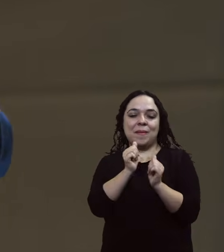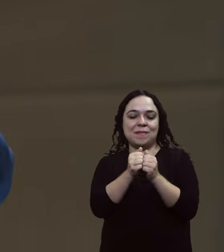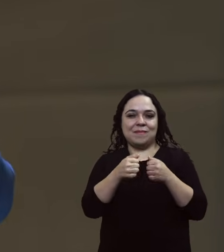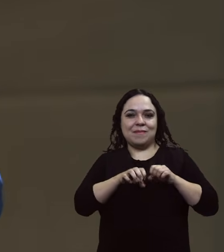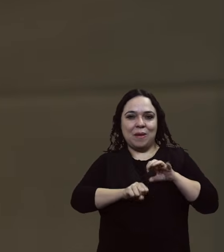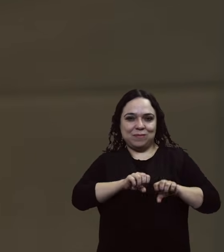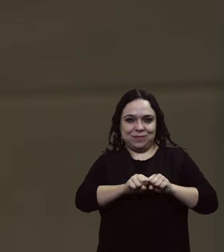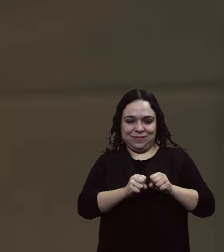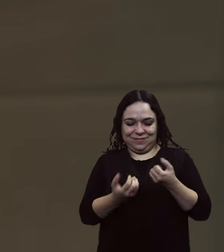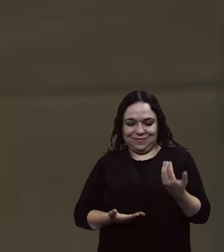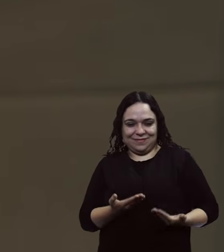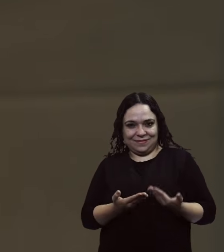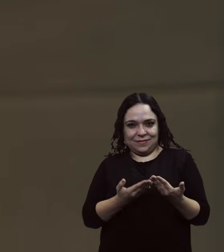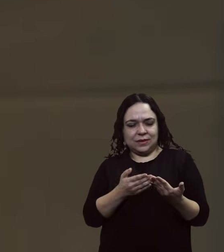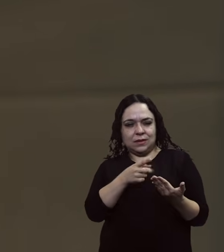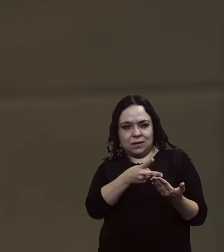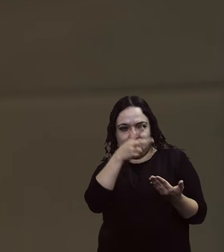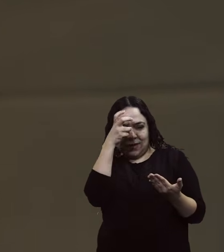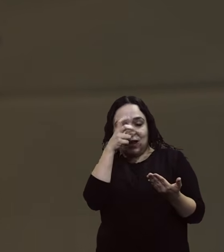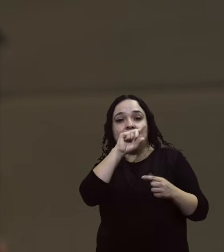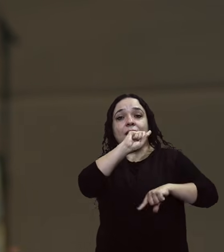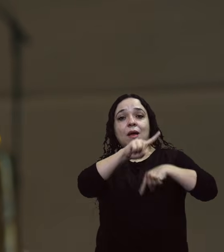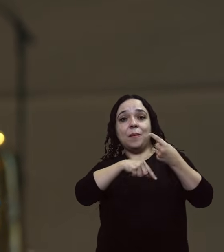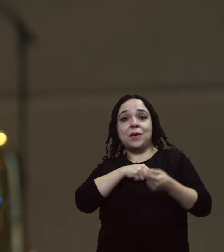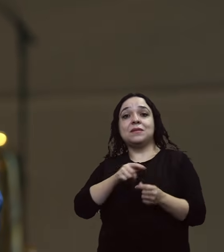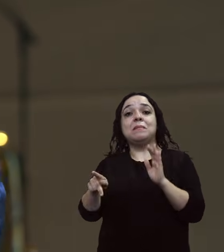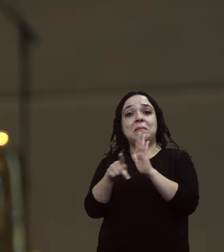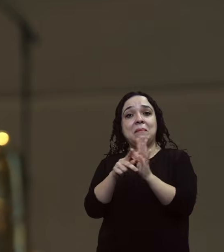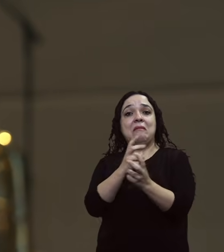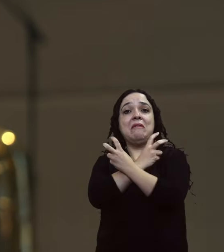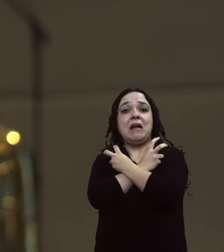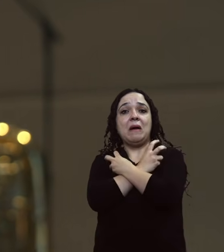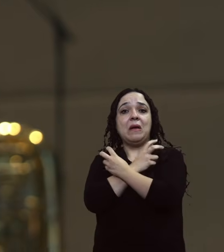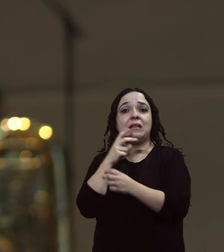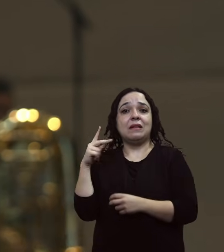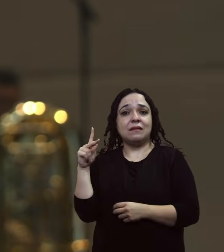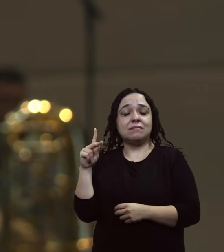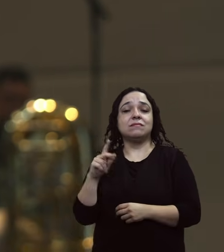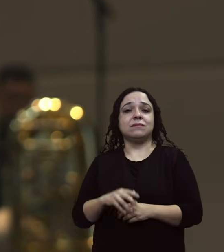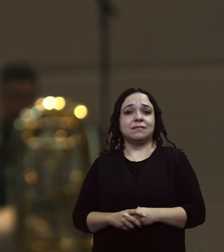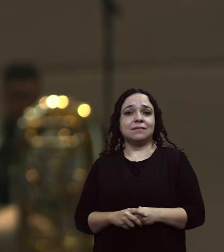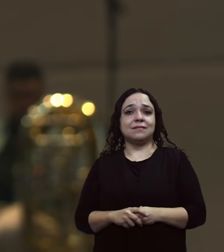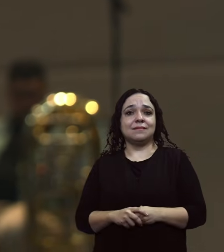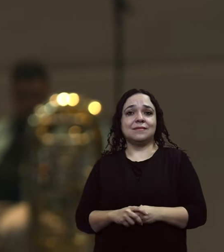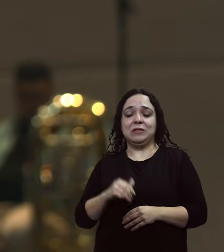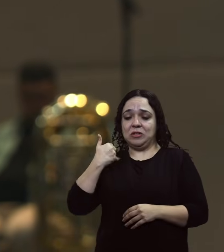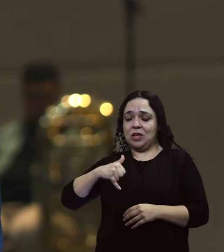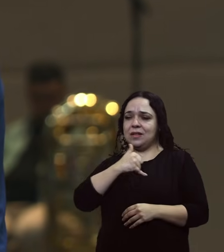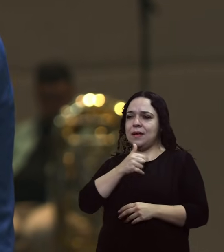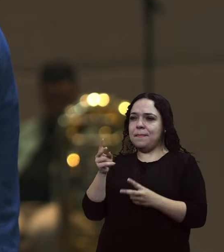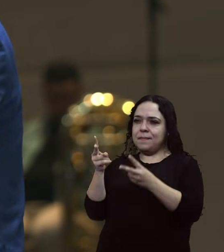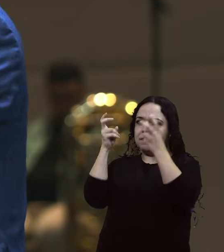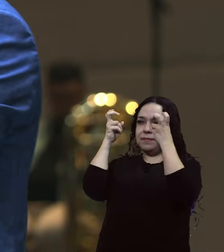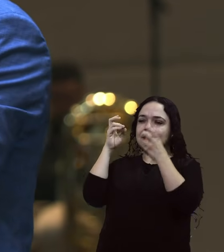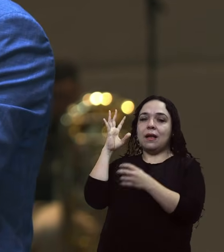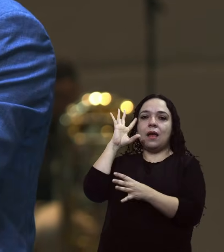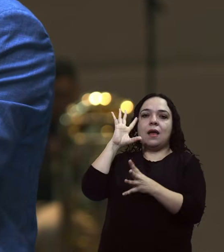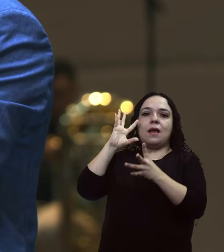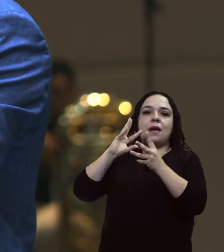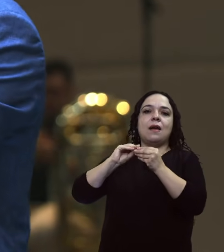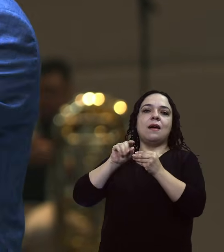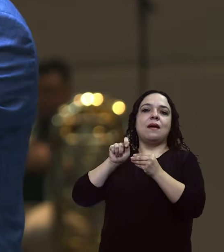do copeiro, e depois do próprio faraó. E a presença de Deus que se revela de forma